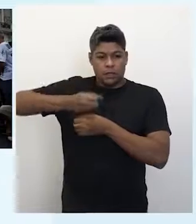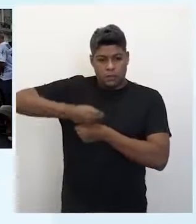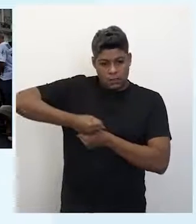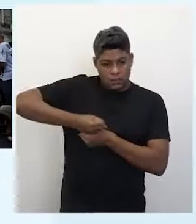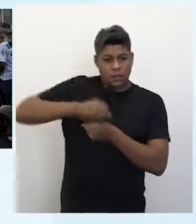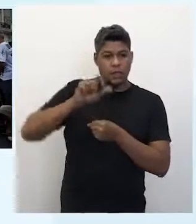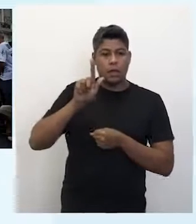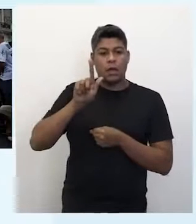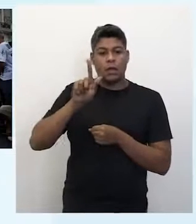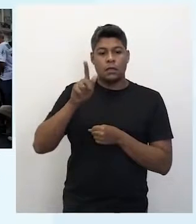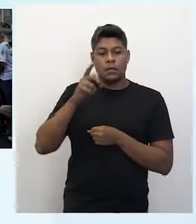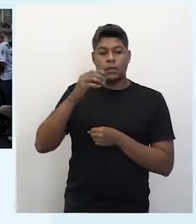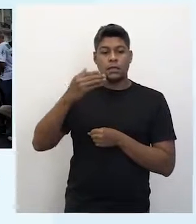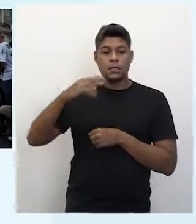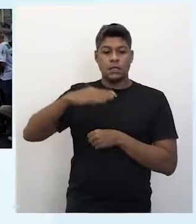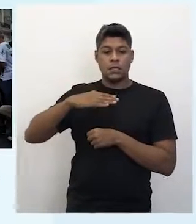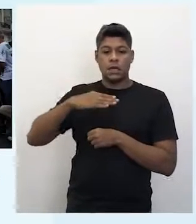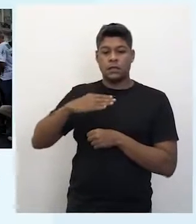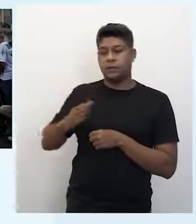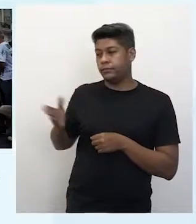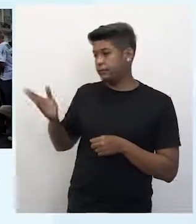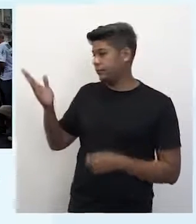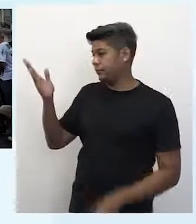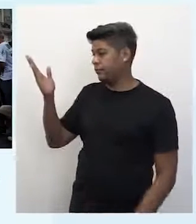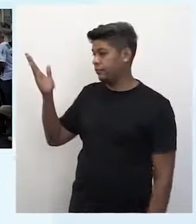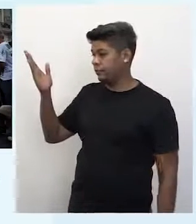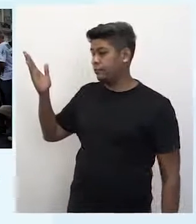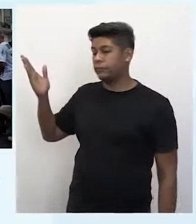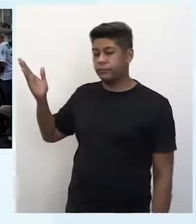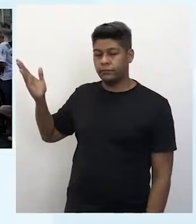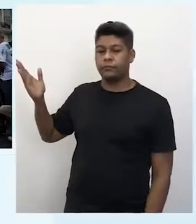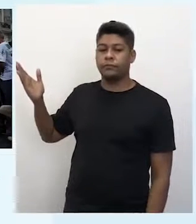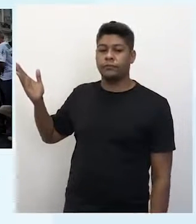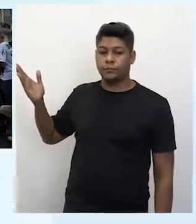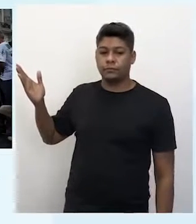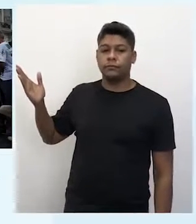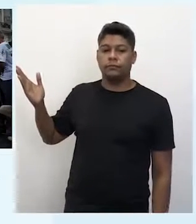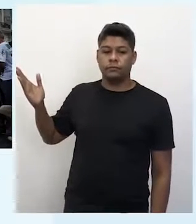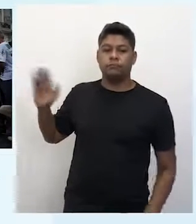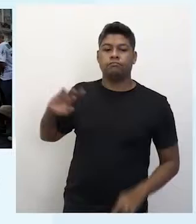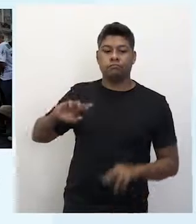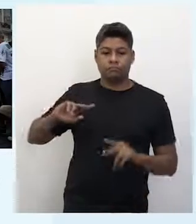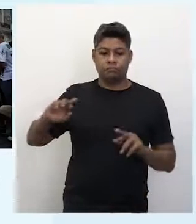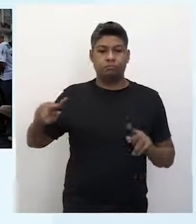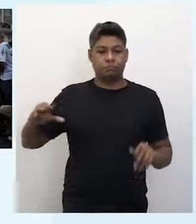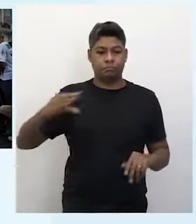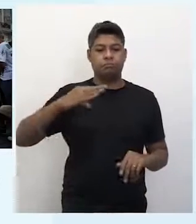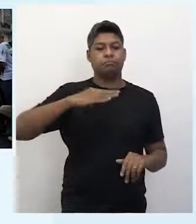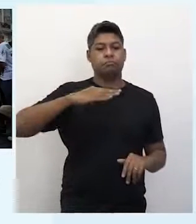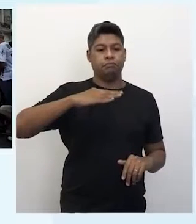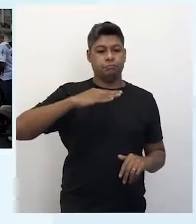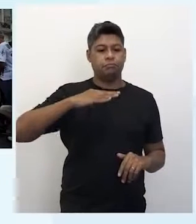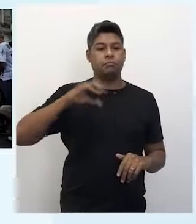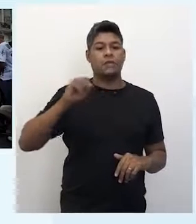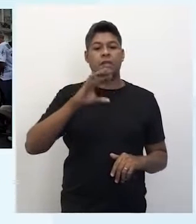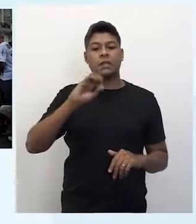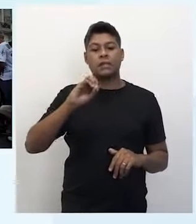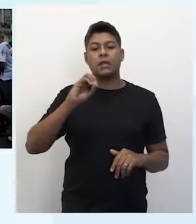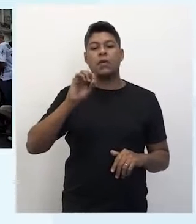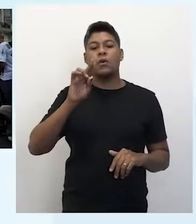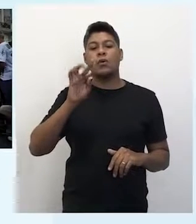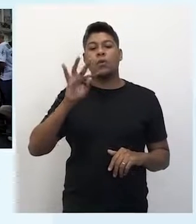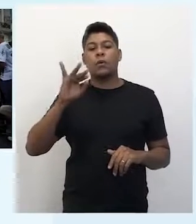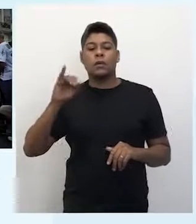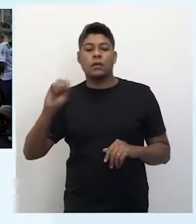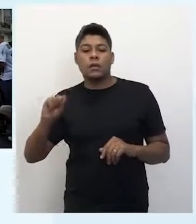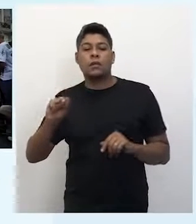turma, de Guaratinguetá, Pirapora, Tietê, Piracicaba, Cunha, Lagoinha, Pindamonhangaba, São Luís do Paraitinga